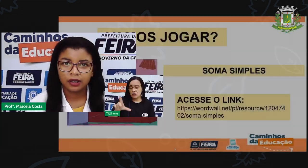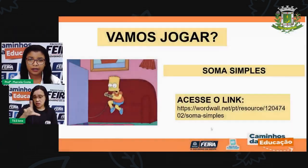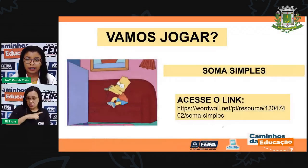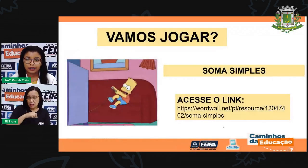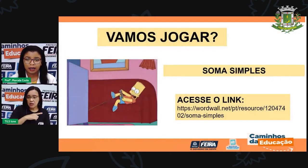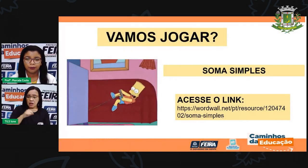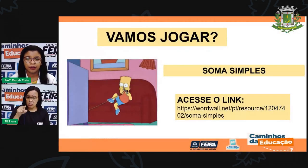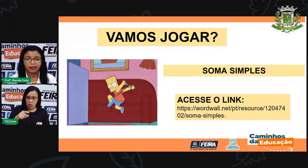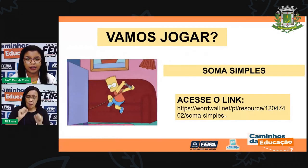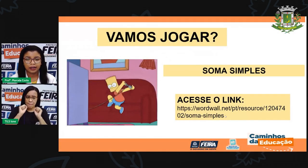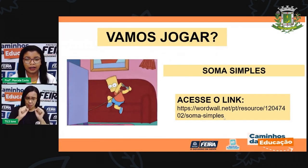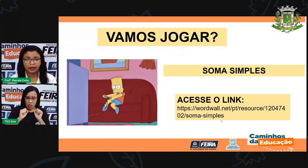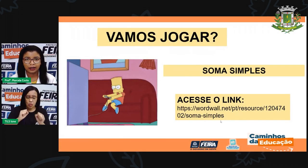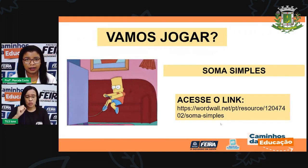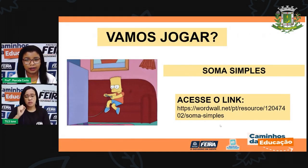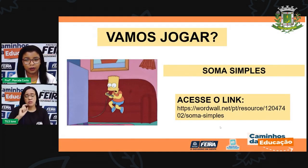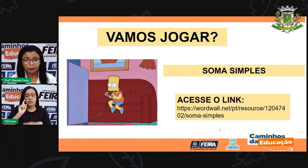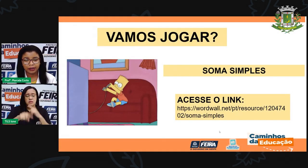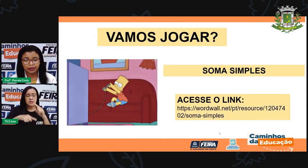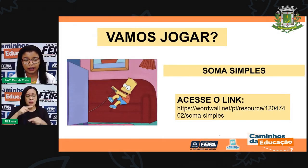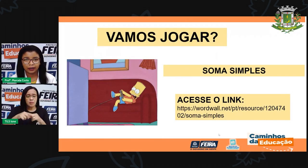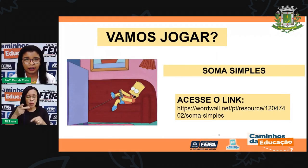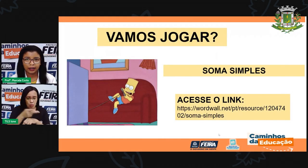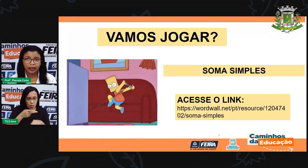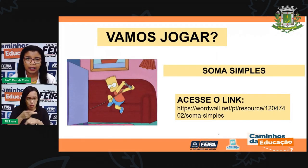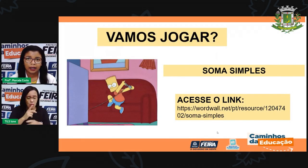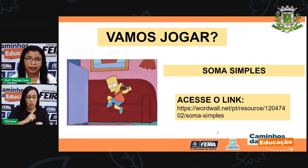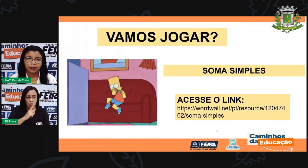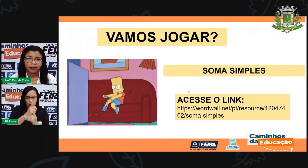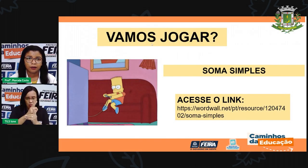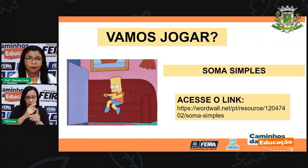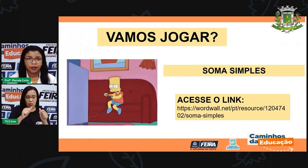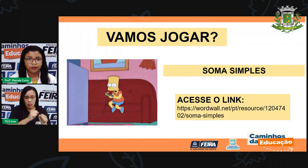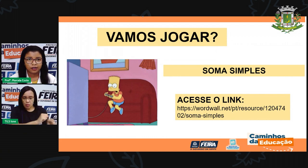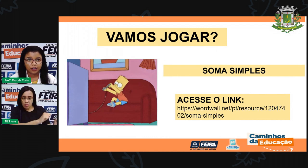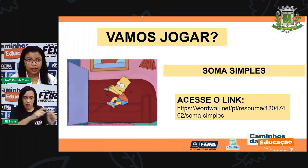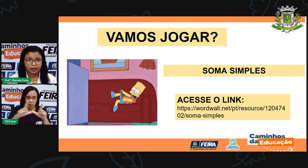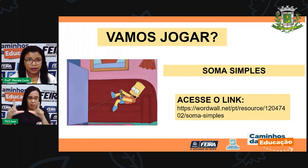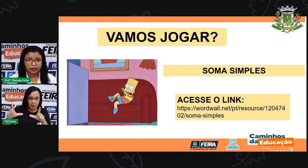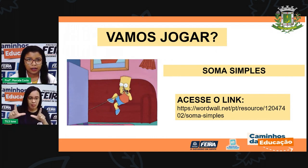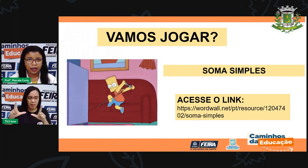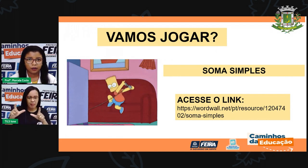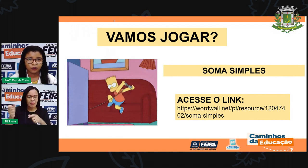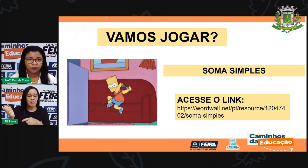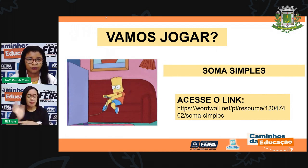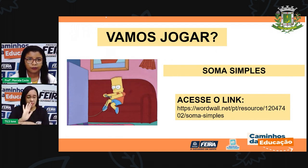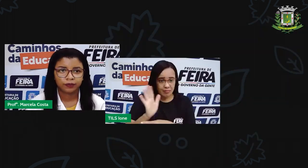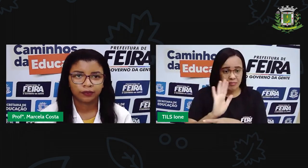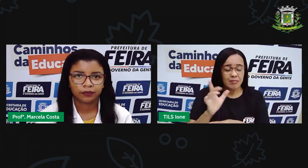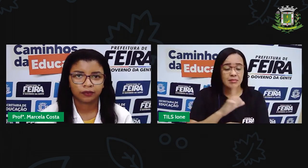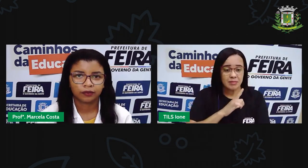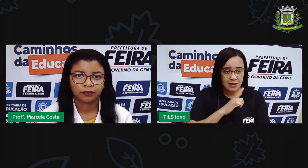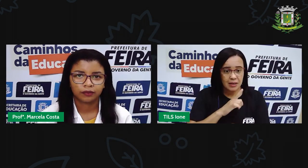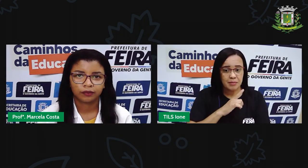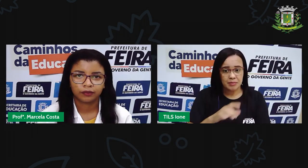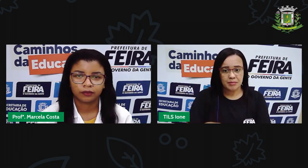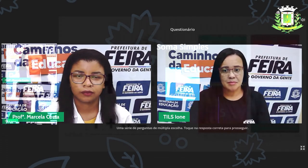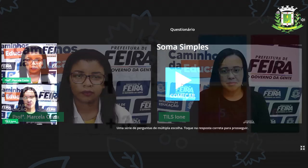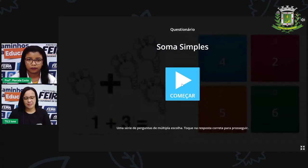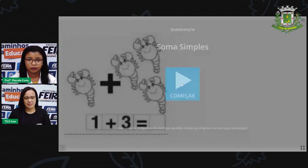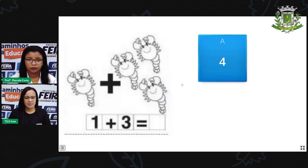e você pode acessar por esse link que está sendo apresentado aqui para vocês, tá certo?